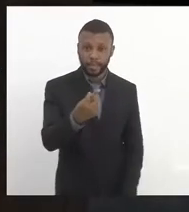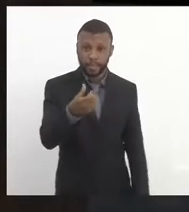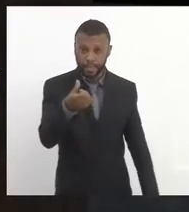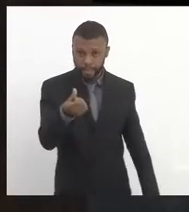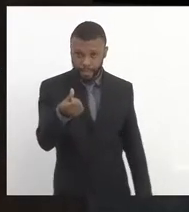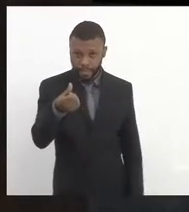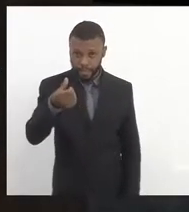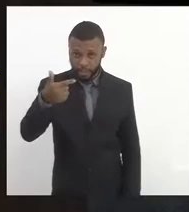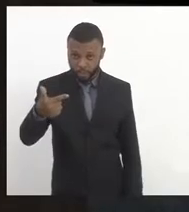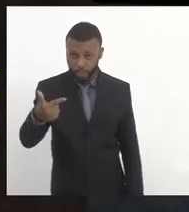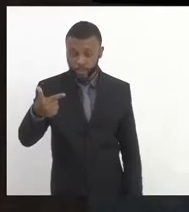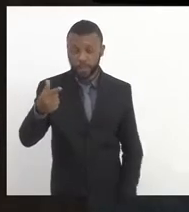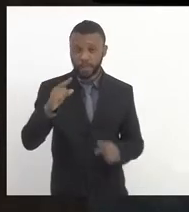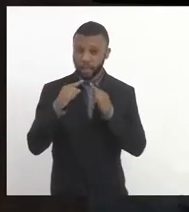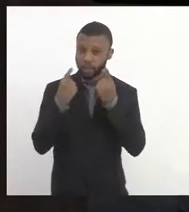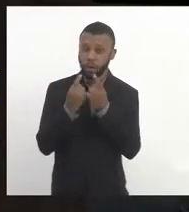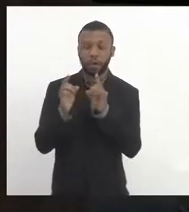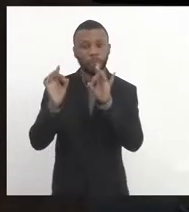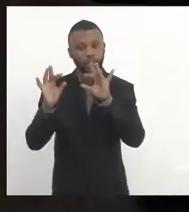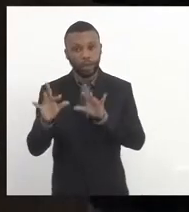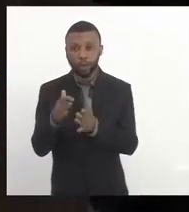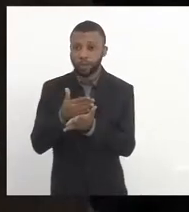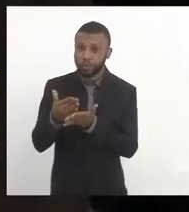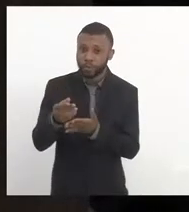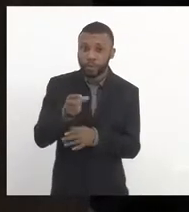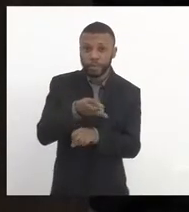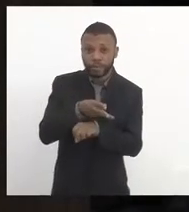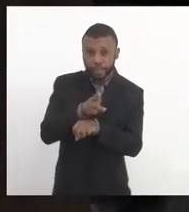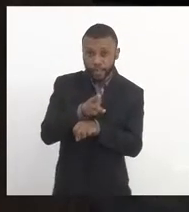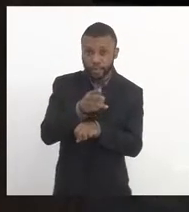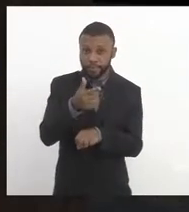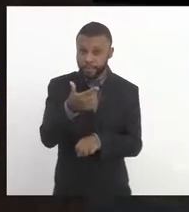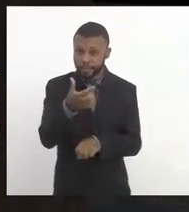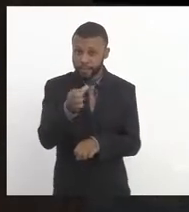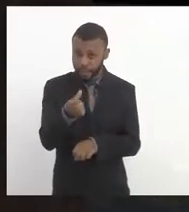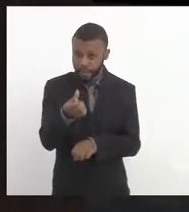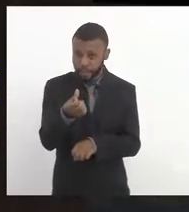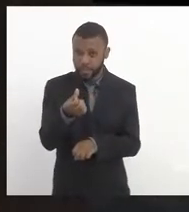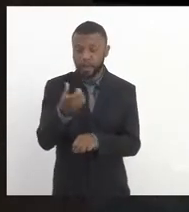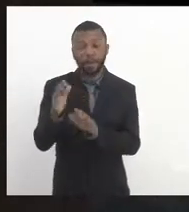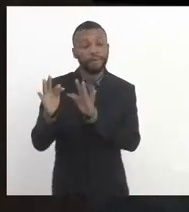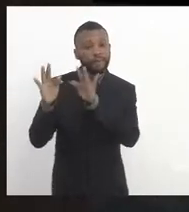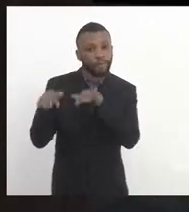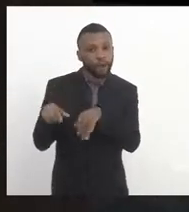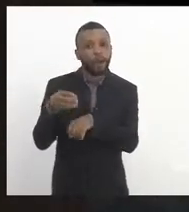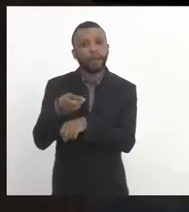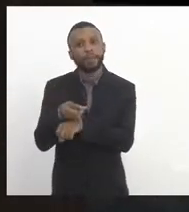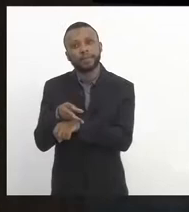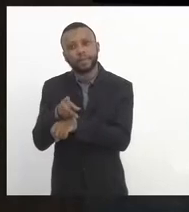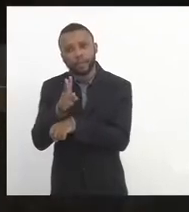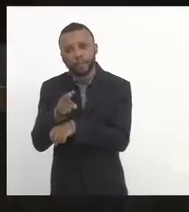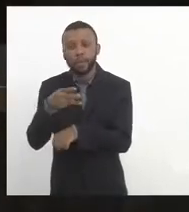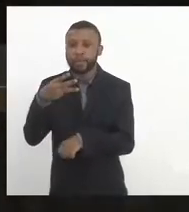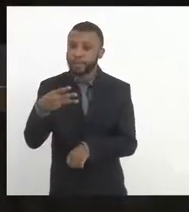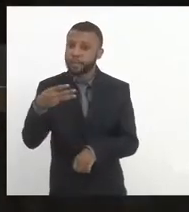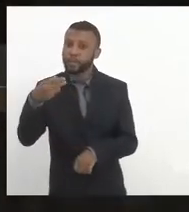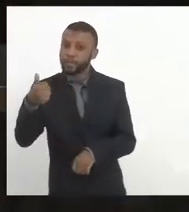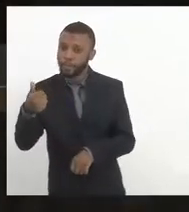162ª sessão extraordinária, que, iniciada às 15 horas e 26 minutos, encerrou-se às 15 horas e 31 minutos.